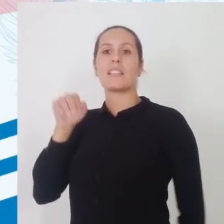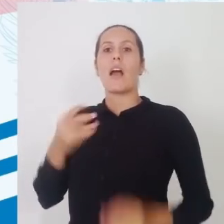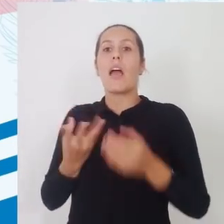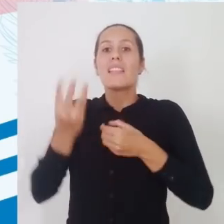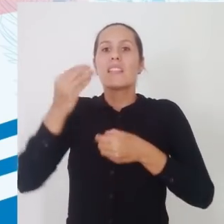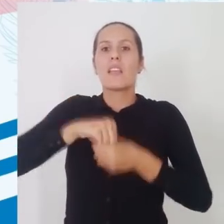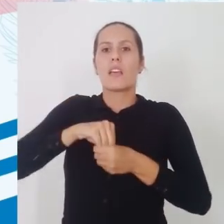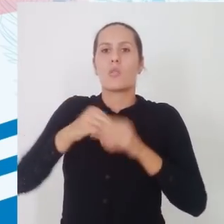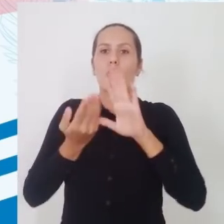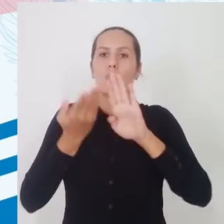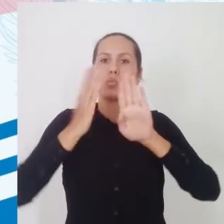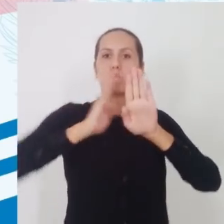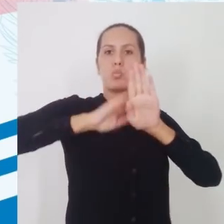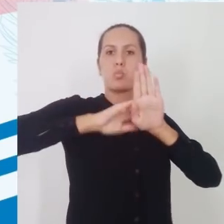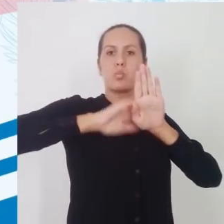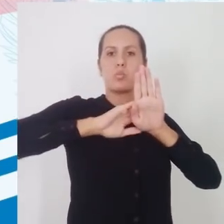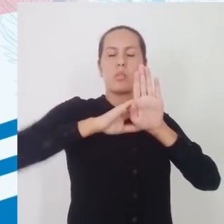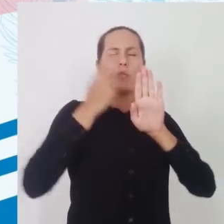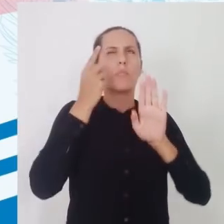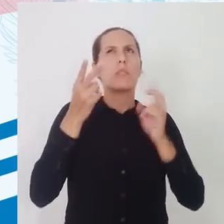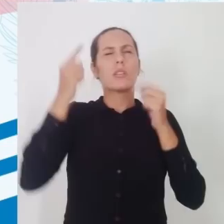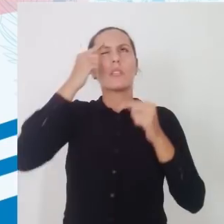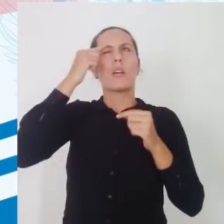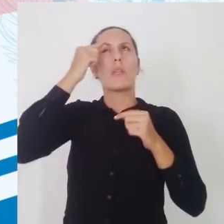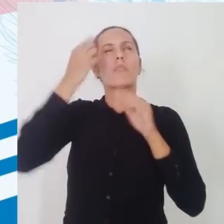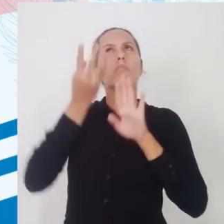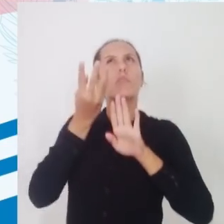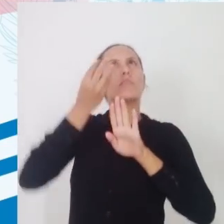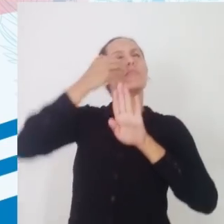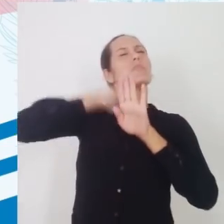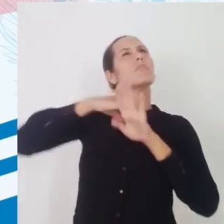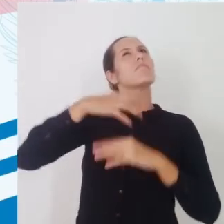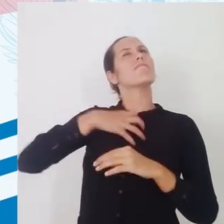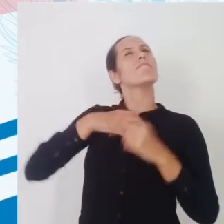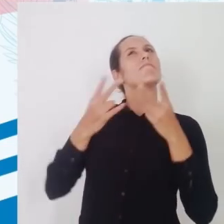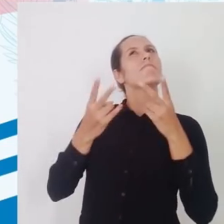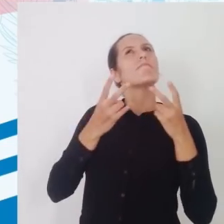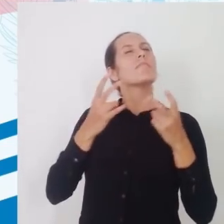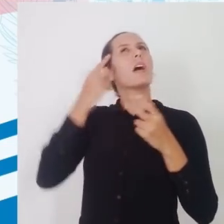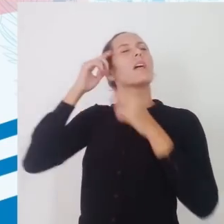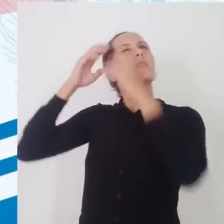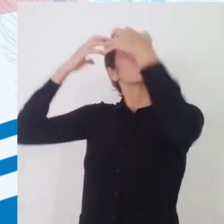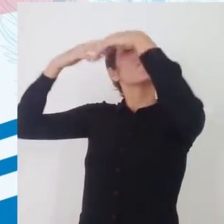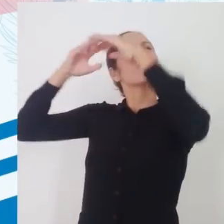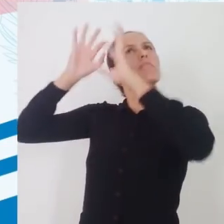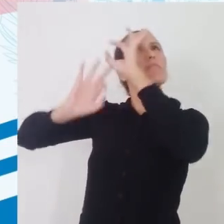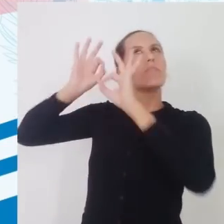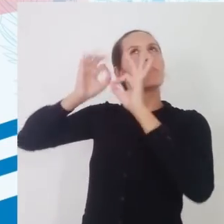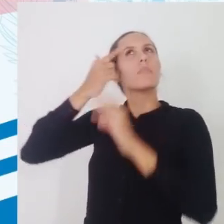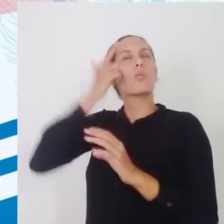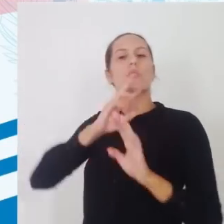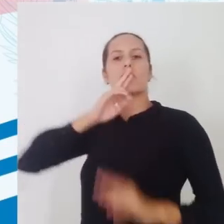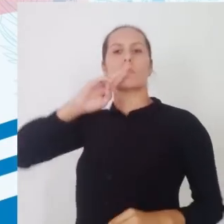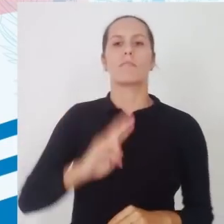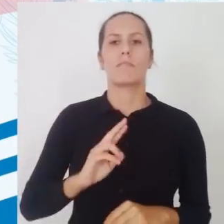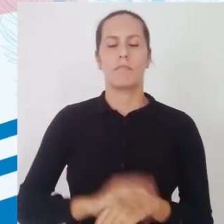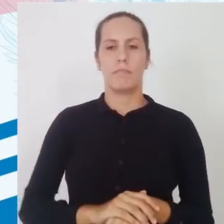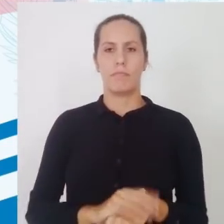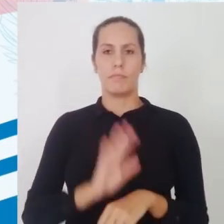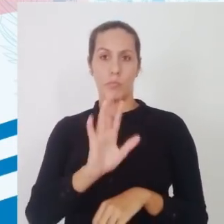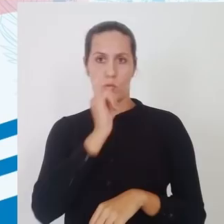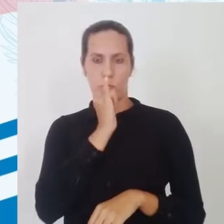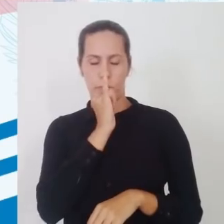você teve que pensar, que nem eu, na desigualdade de dois cenários. Isso não está dito na imagem, mas você